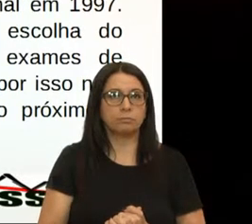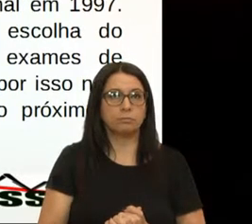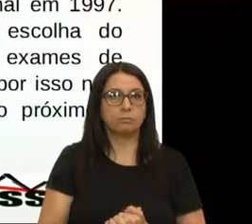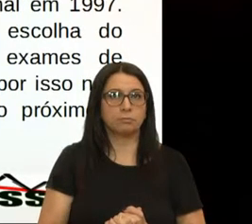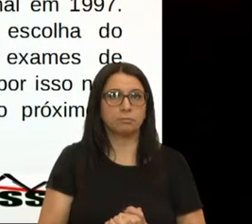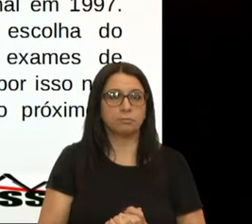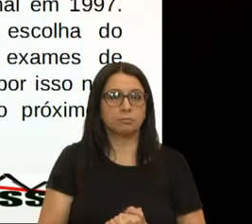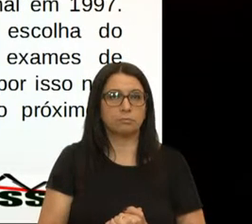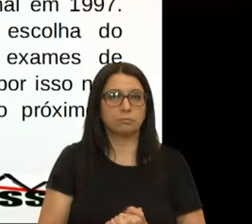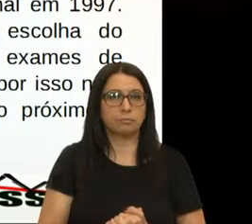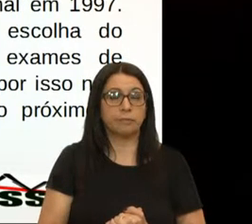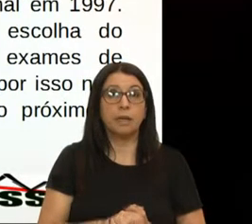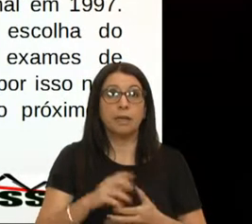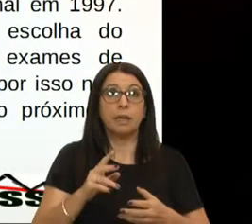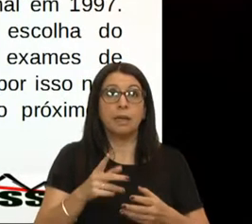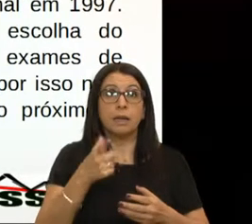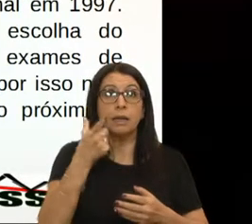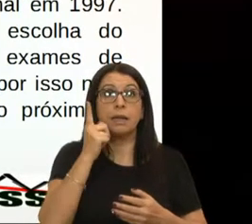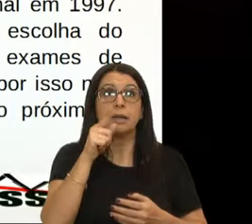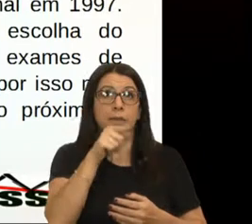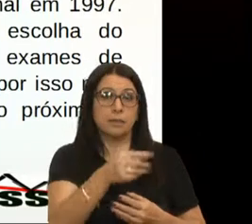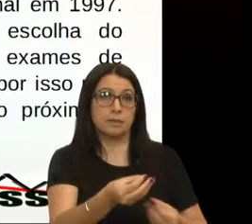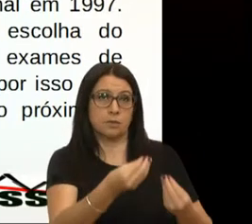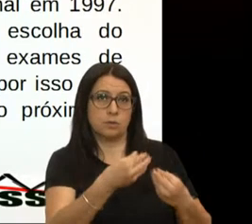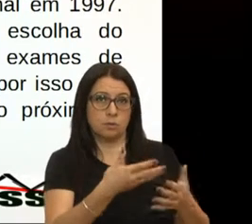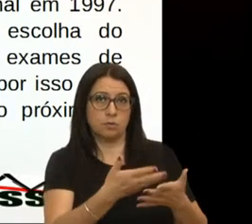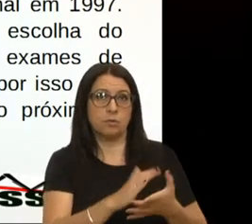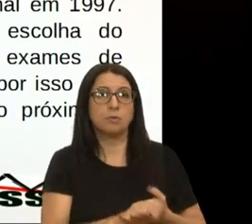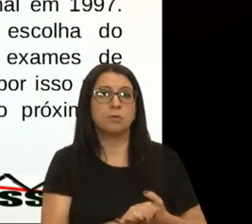parte, vereador. Quem recebe?